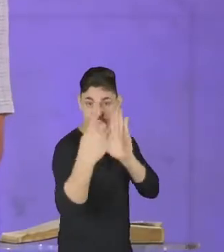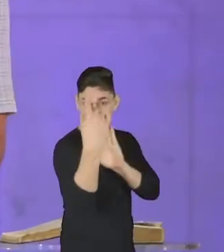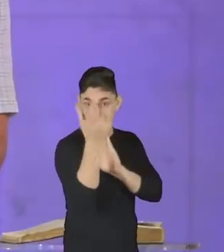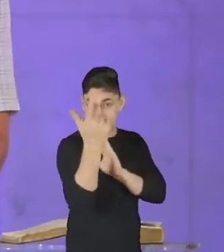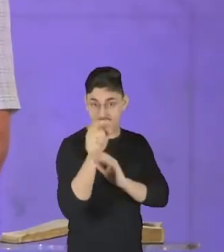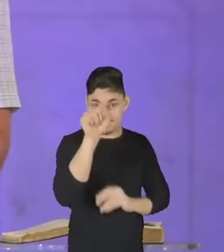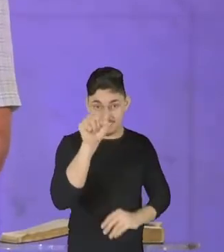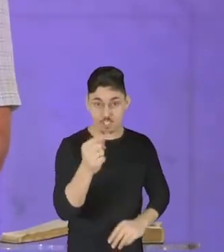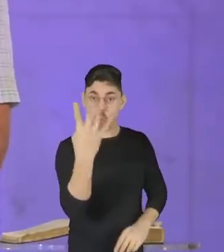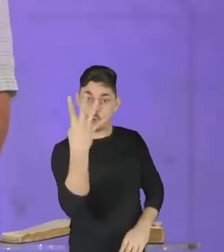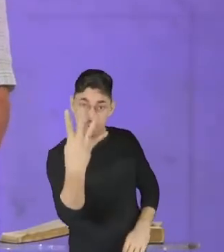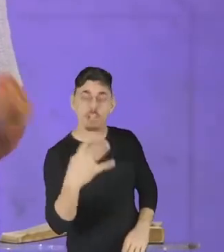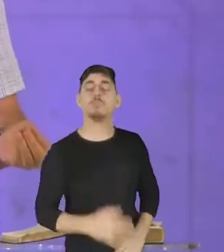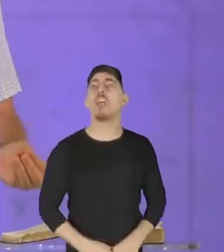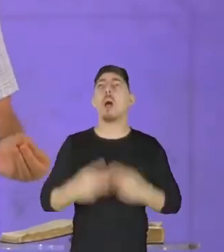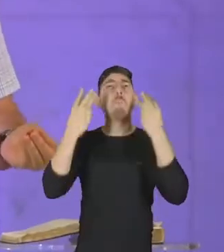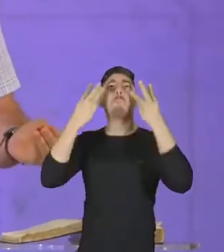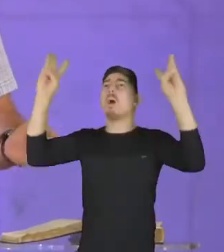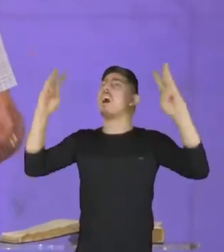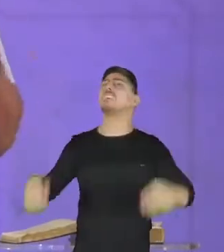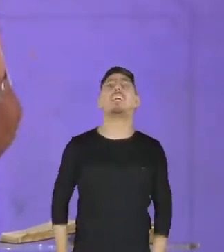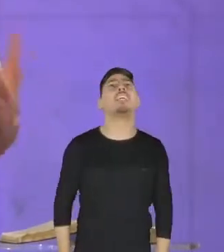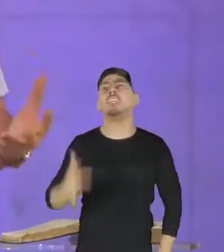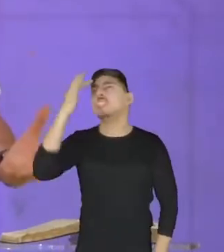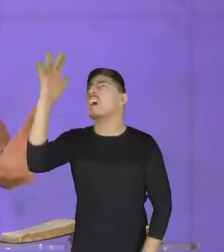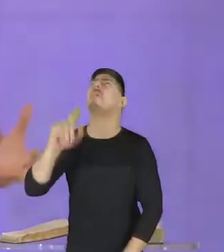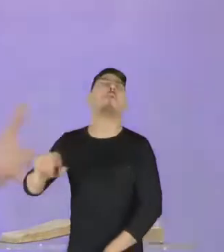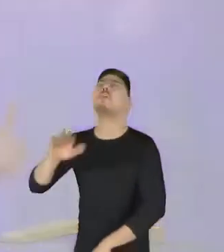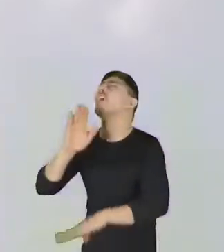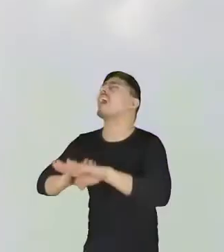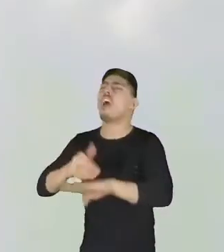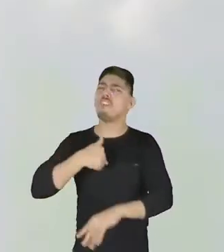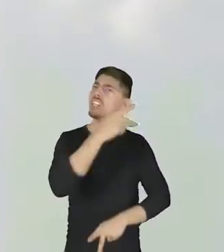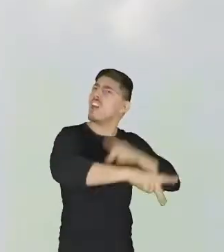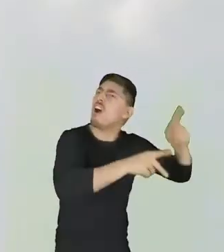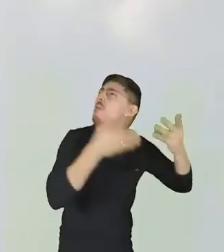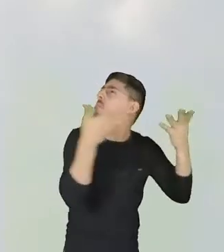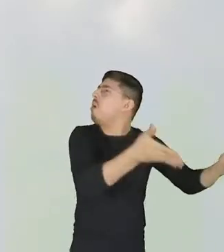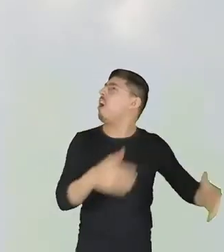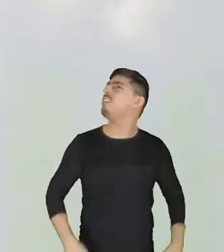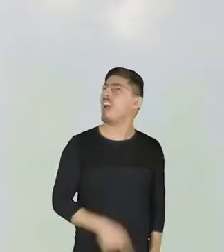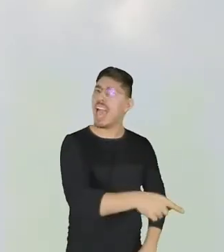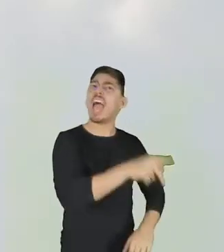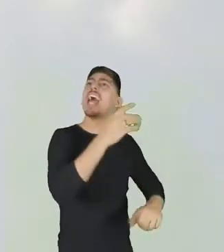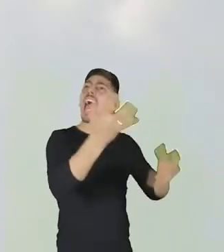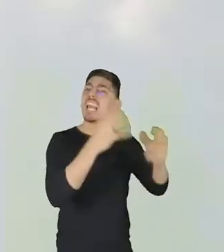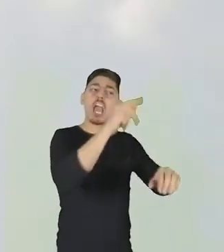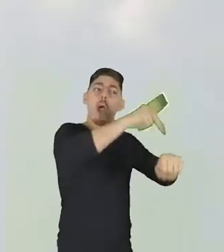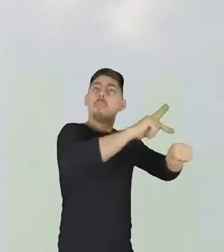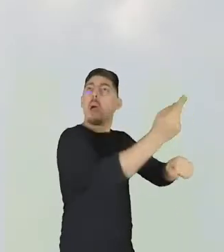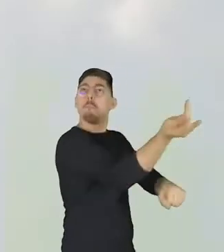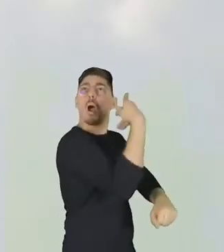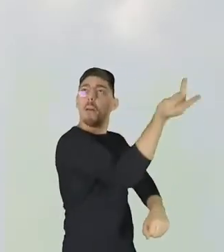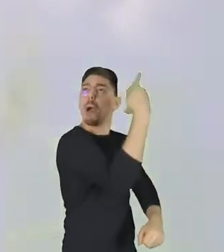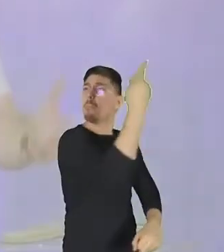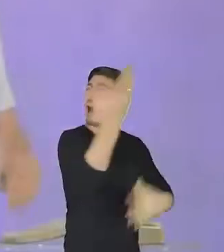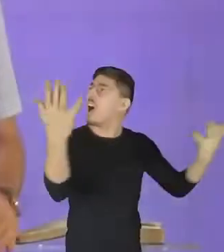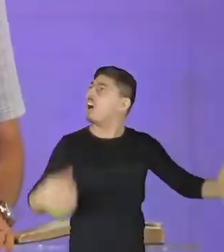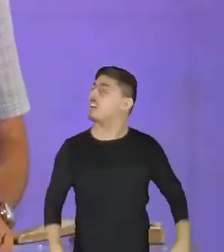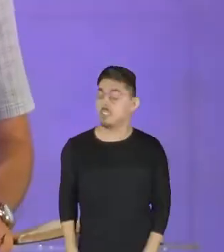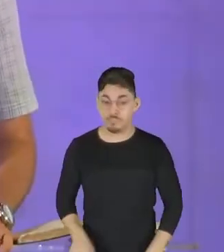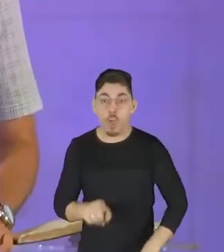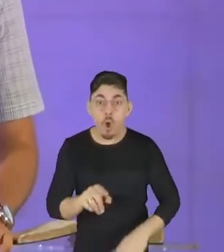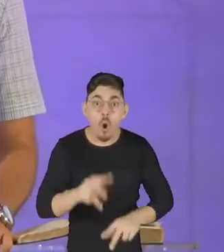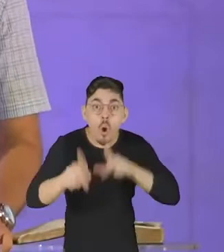sabe o que fazer. E ele ora ao Senhor, que farei com este povo? Estão a ponto de apedrejar-me. O povo ia